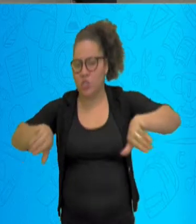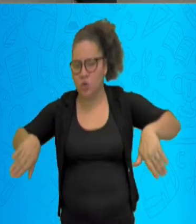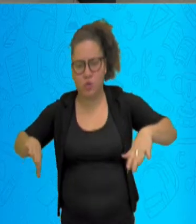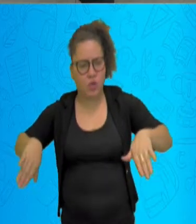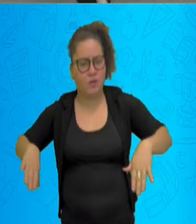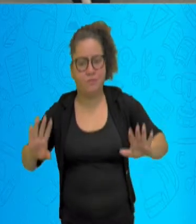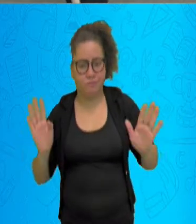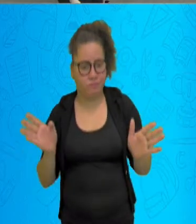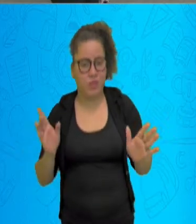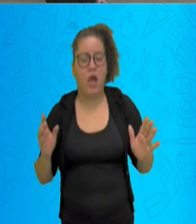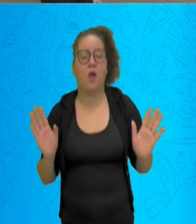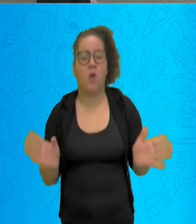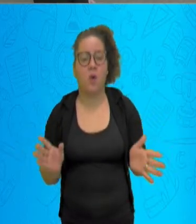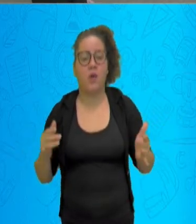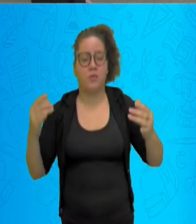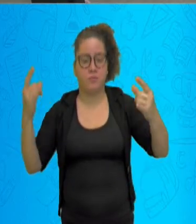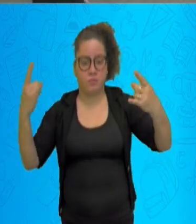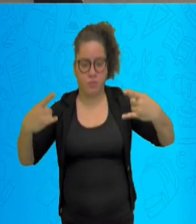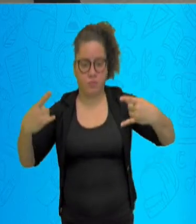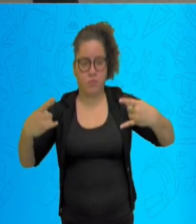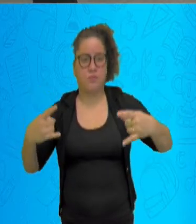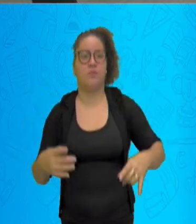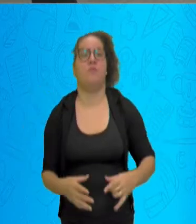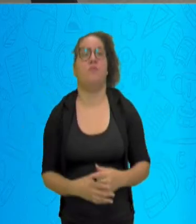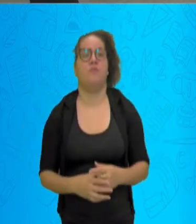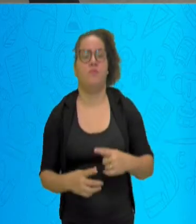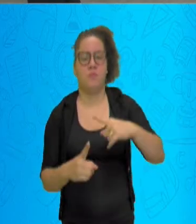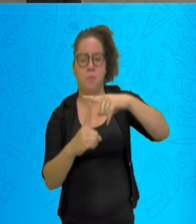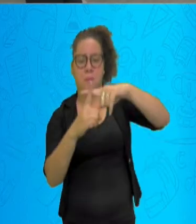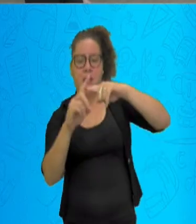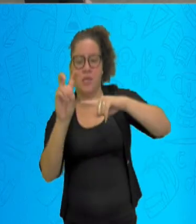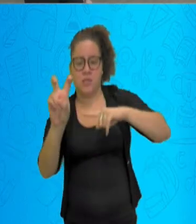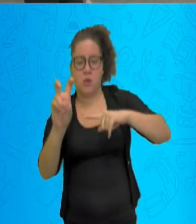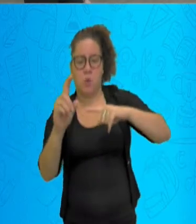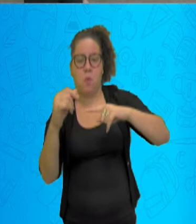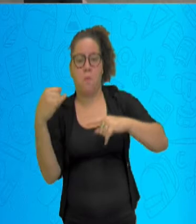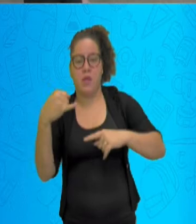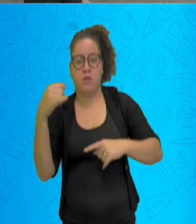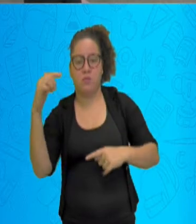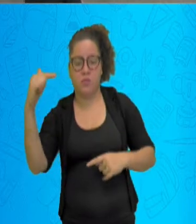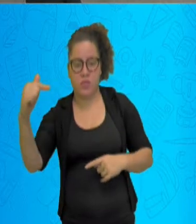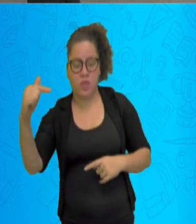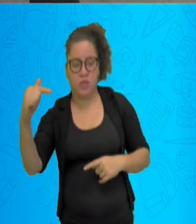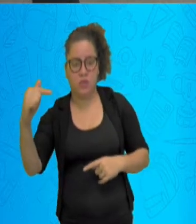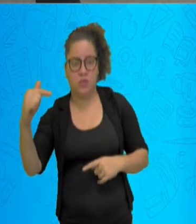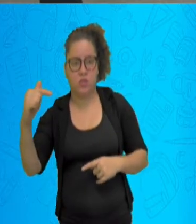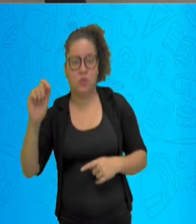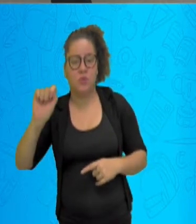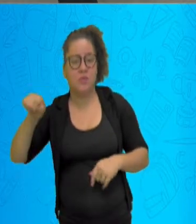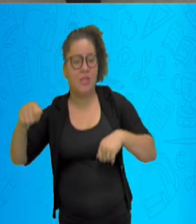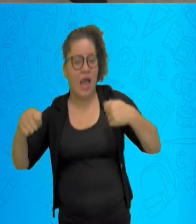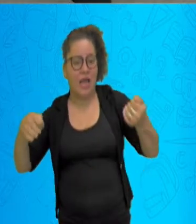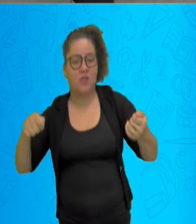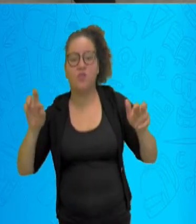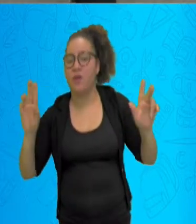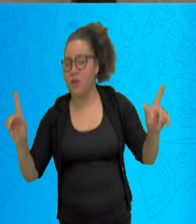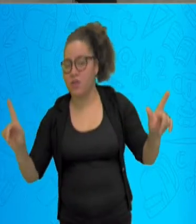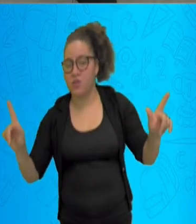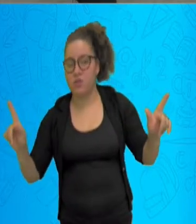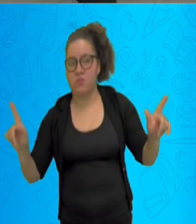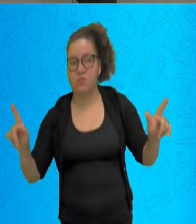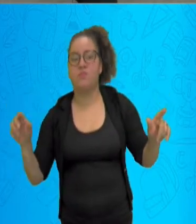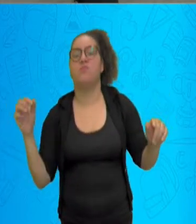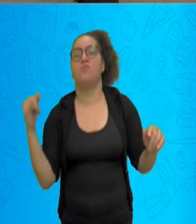esse colchete. Agora eu tenho mais 5 menos 7, sinais diferentes.